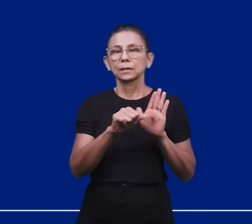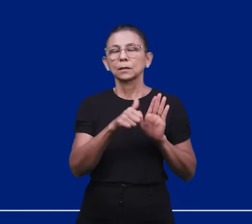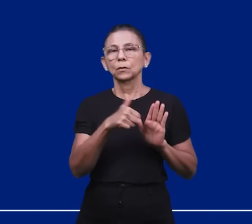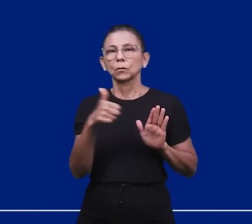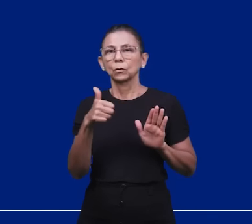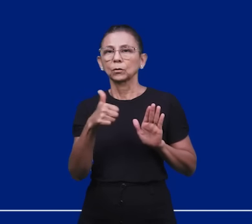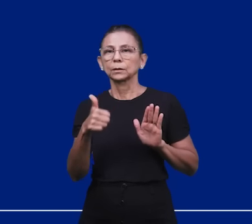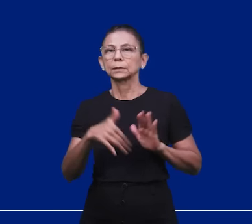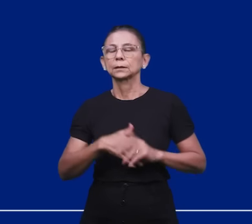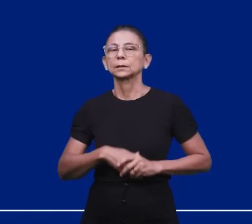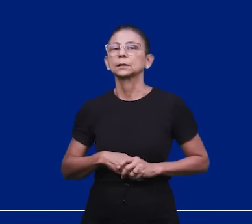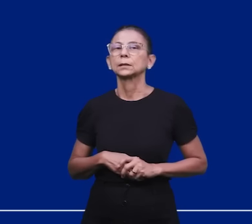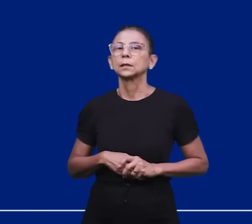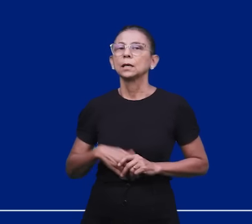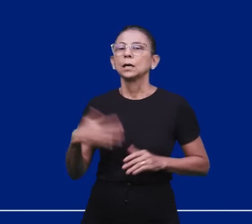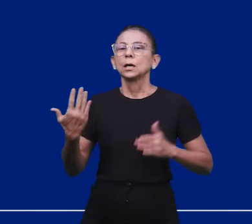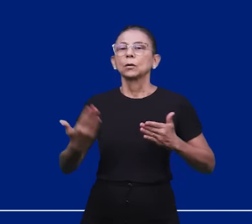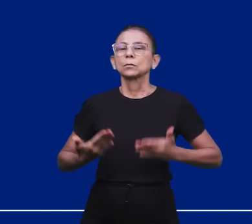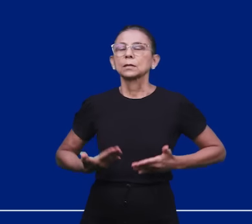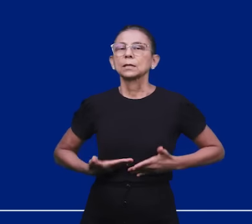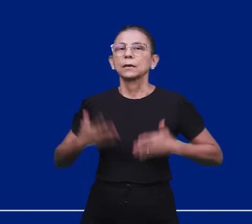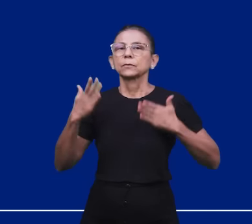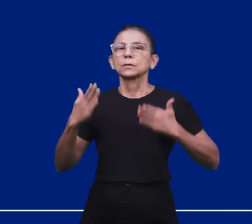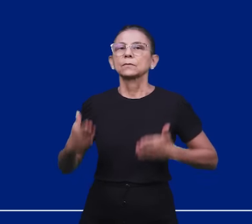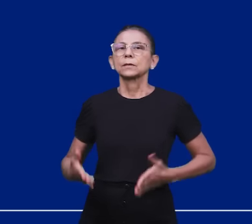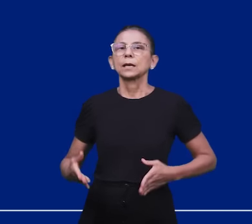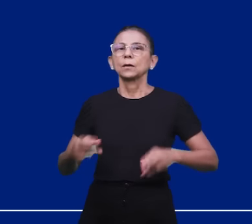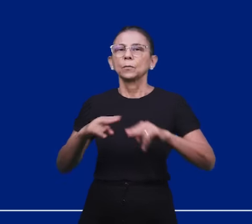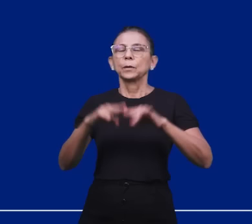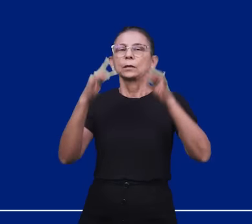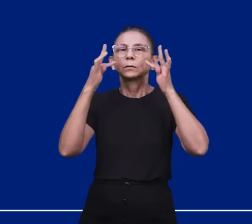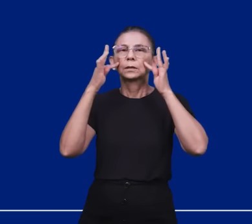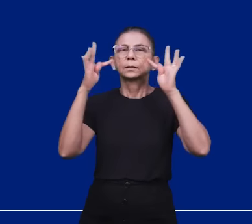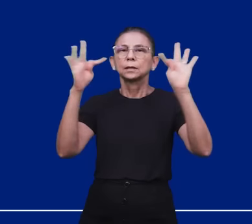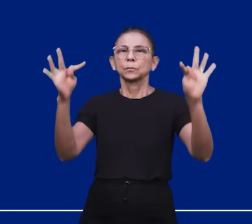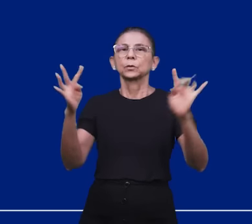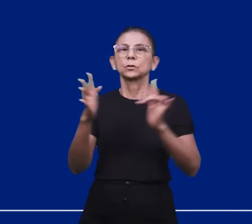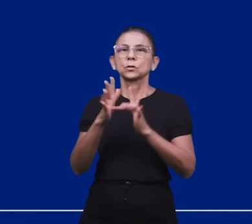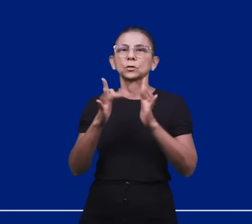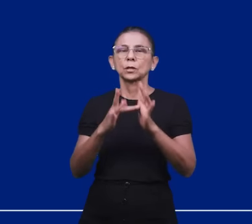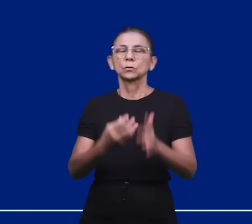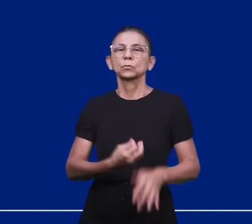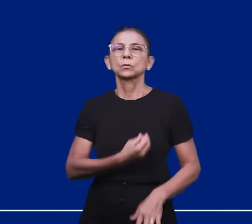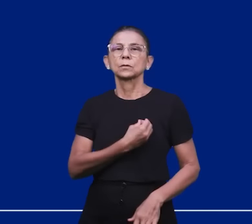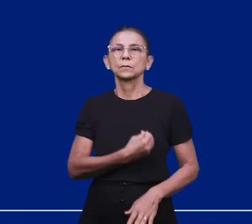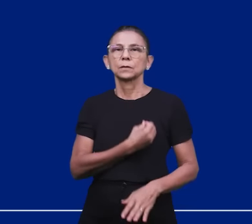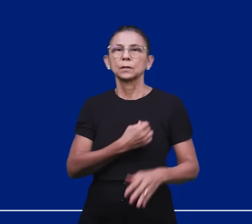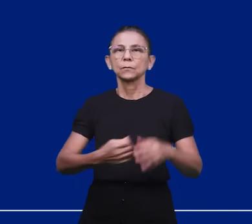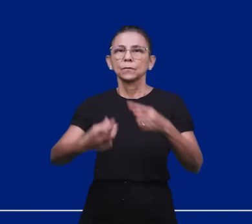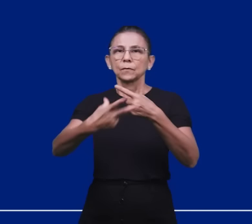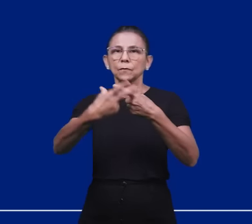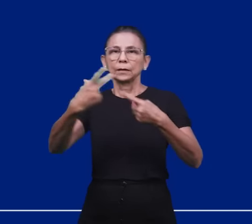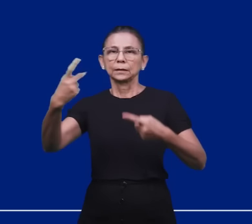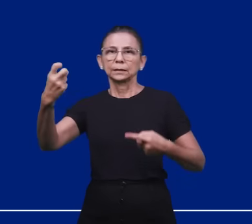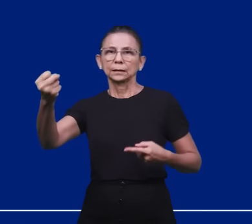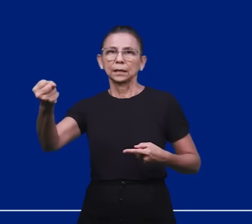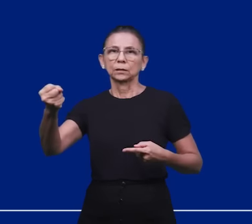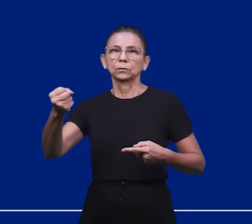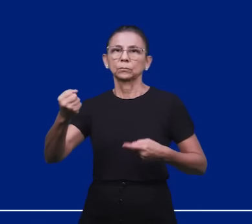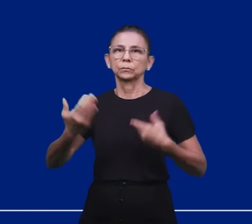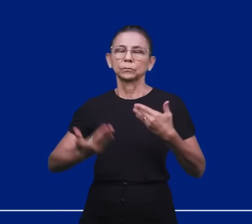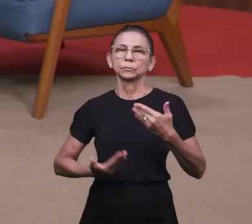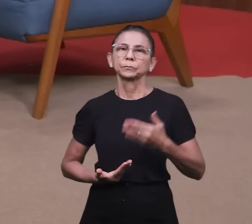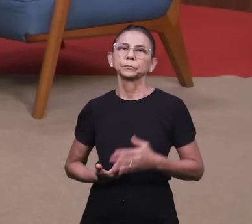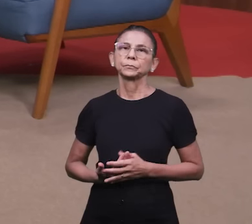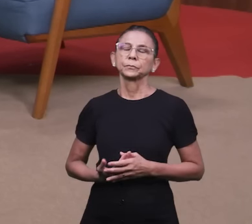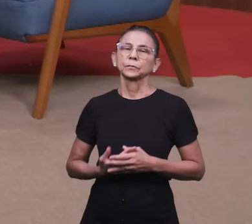cordeiro e pela palavra do seu testemunho e não amaram a sua vida até a morte